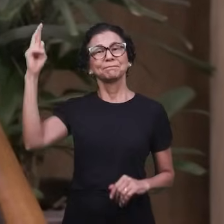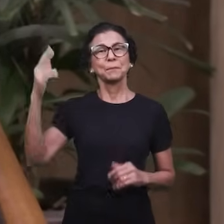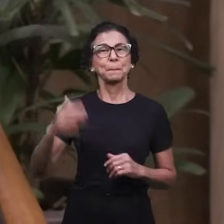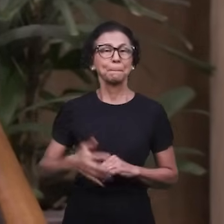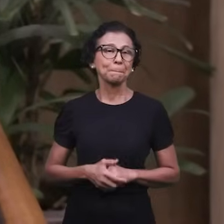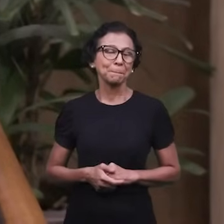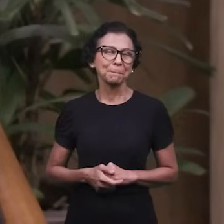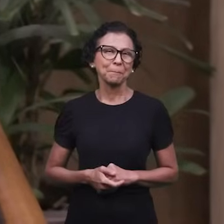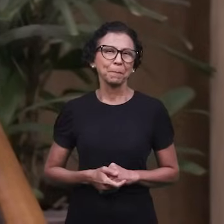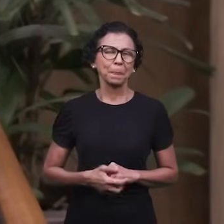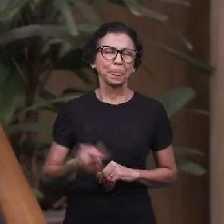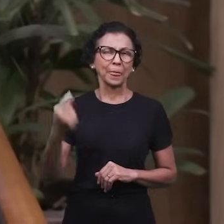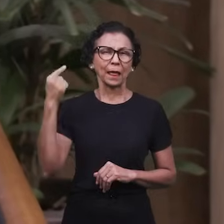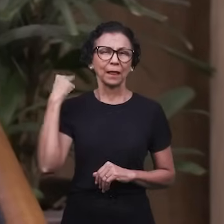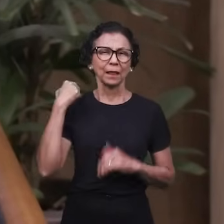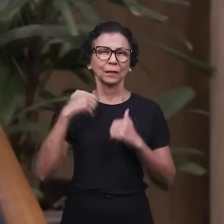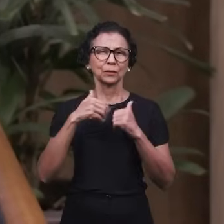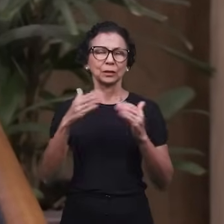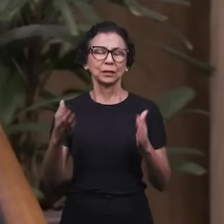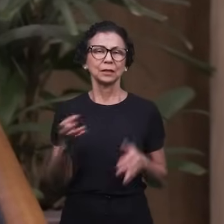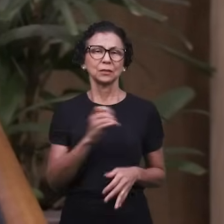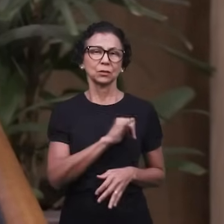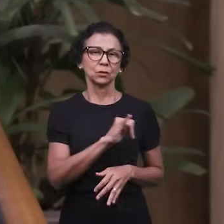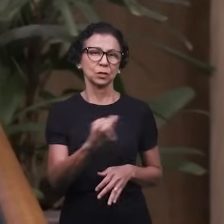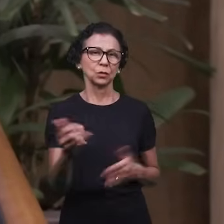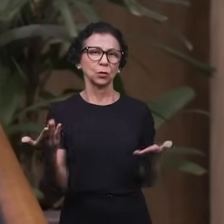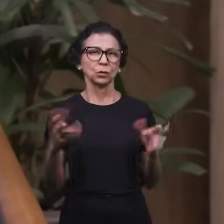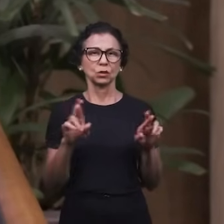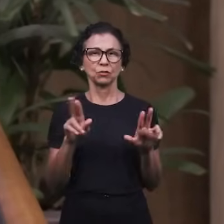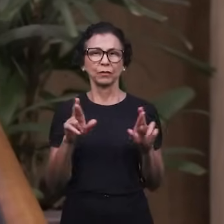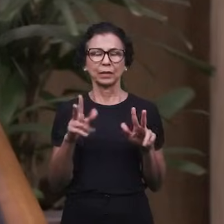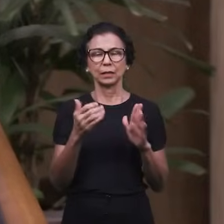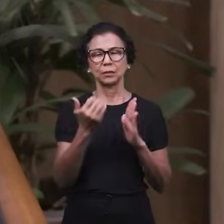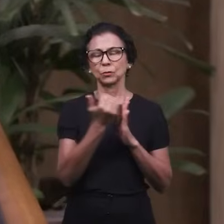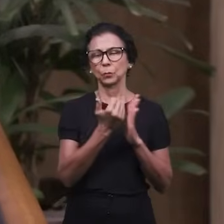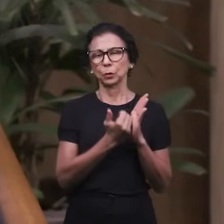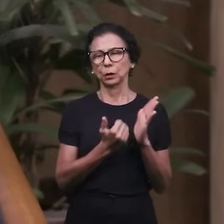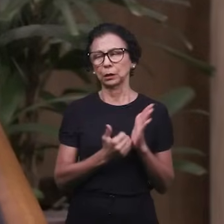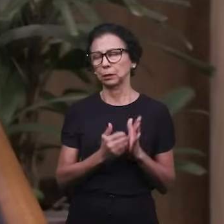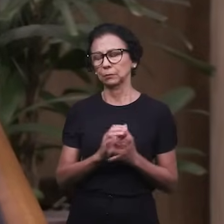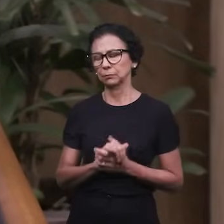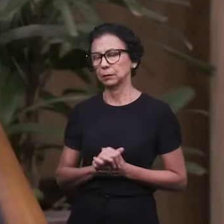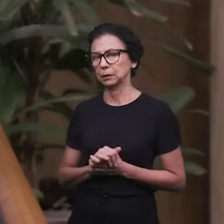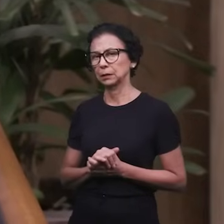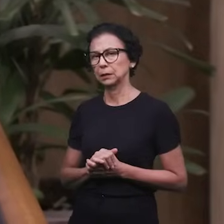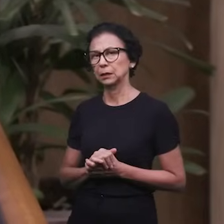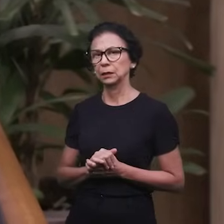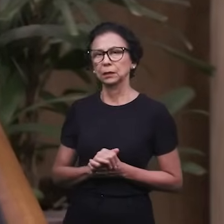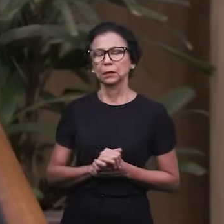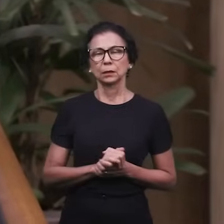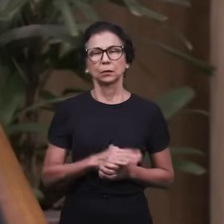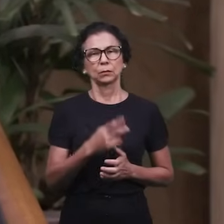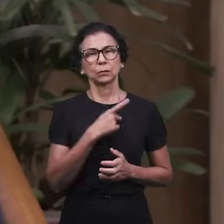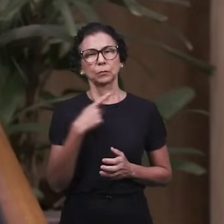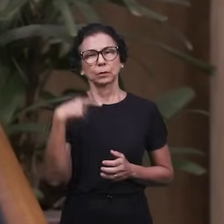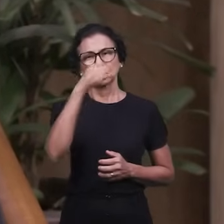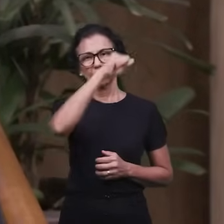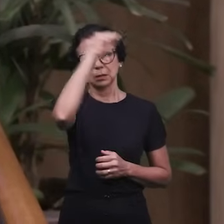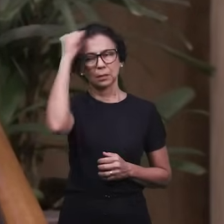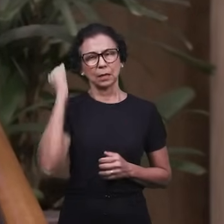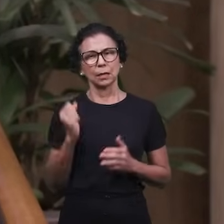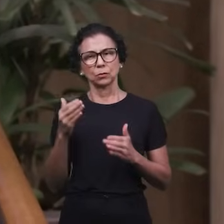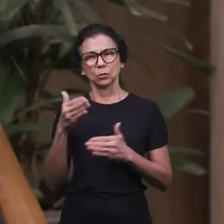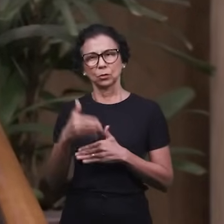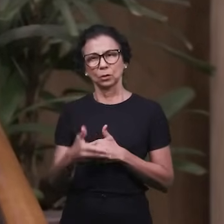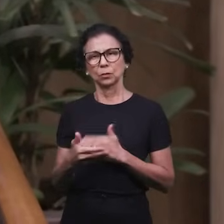Como eu disse lá no início, hoje nós estamos fazendo um programa um pouco diferente. Eu recebi o pastor Sérgio Souza há poucos instantes, conversamos aqui, você